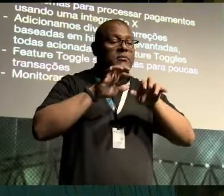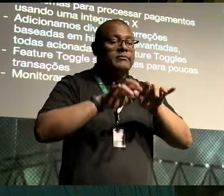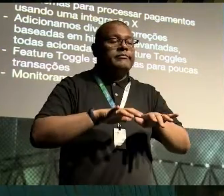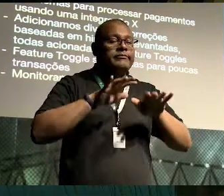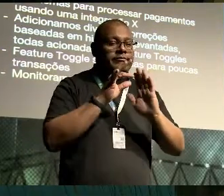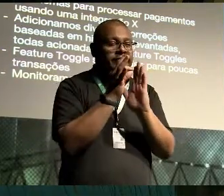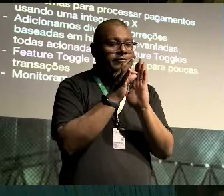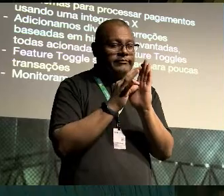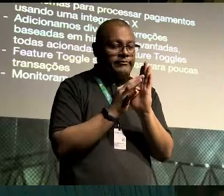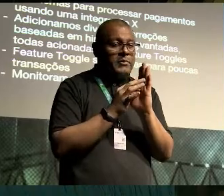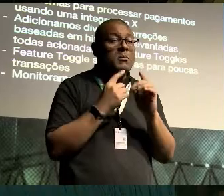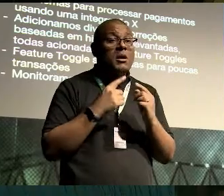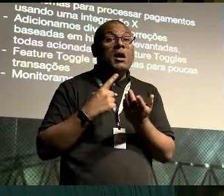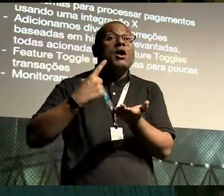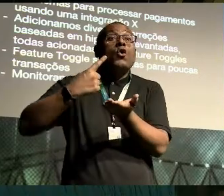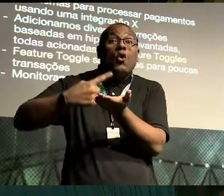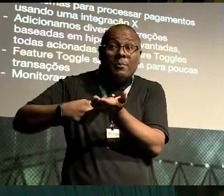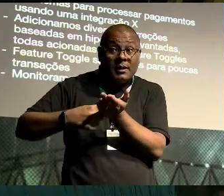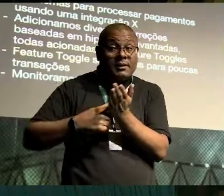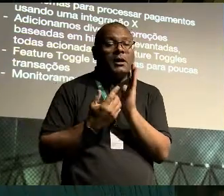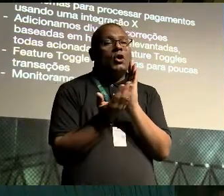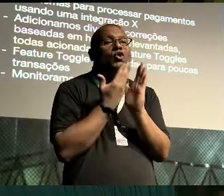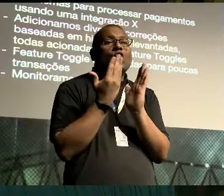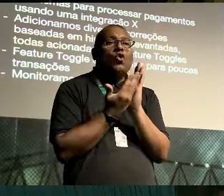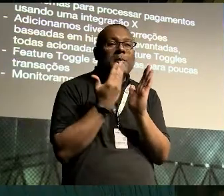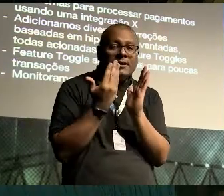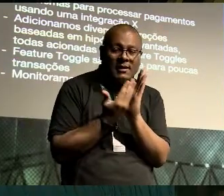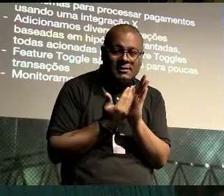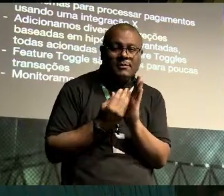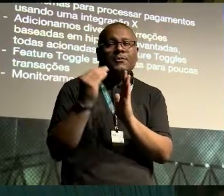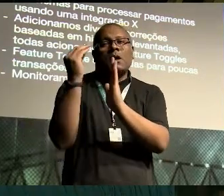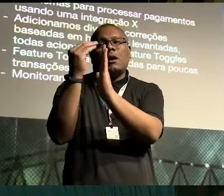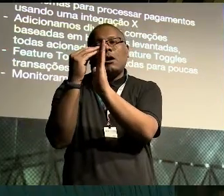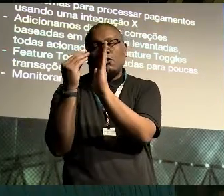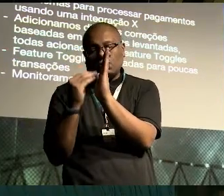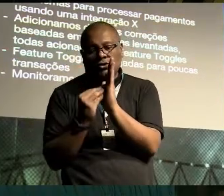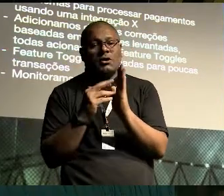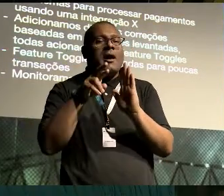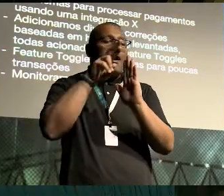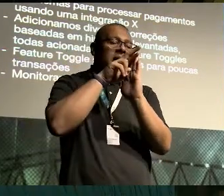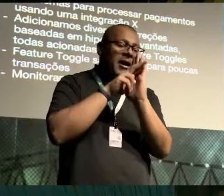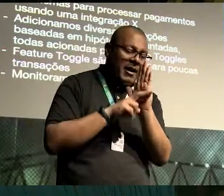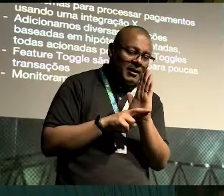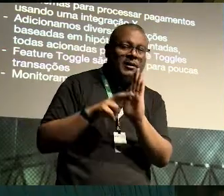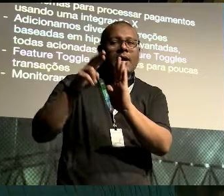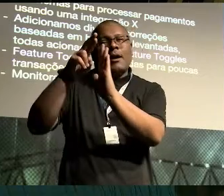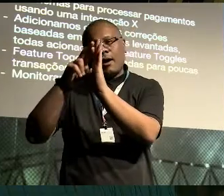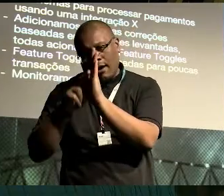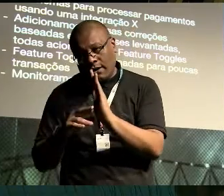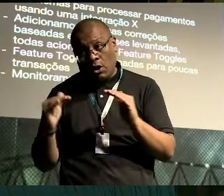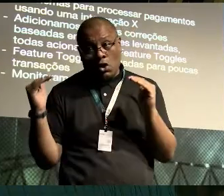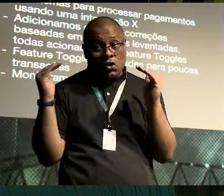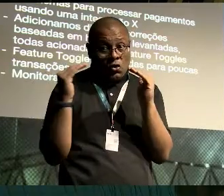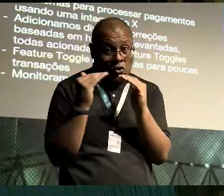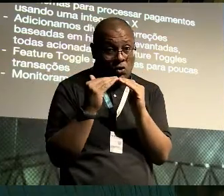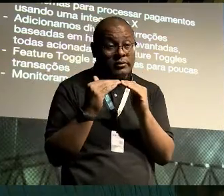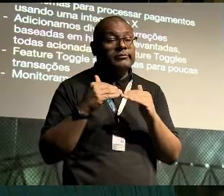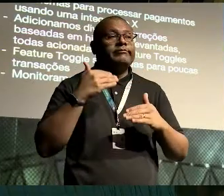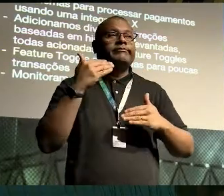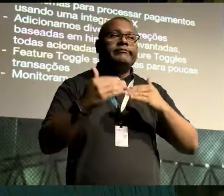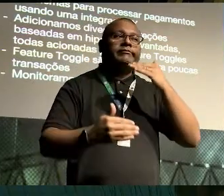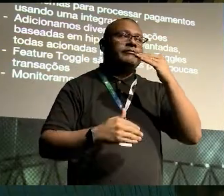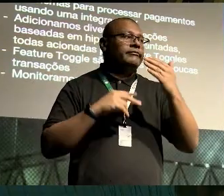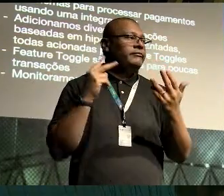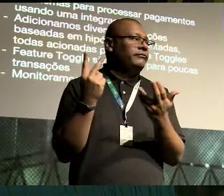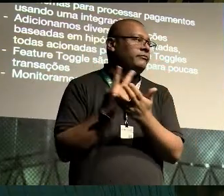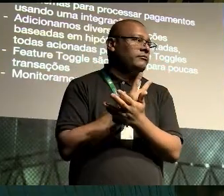você alinhe documentação, converse como que tem que ser, alinhe as regras do jogo com o seu parceiro, sempre alguma coisinha